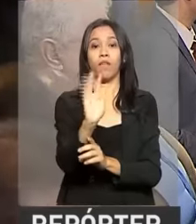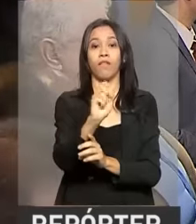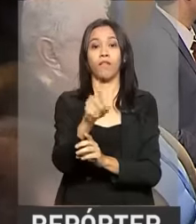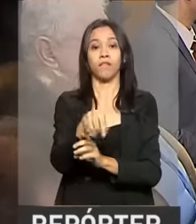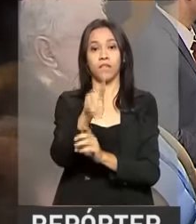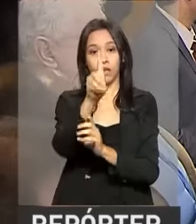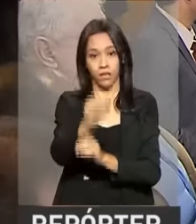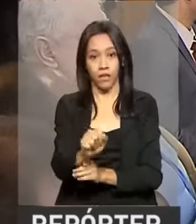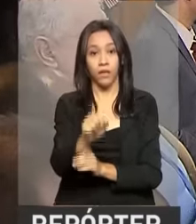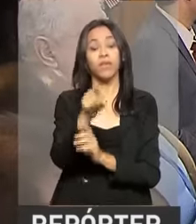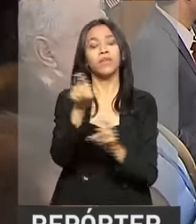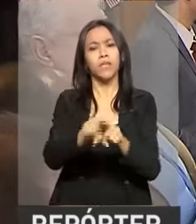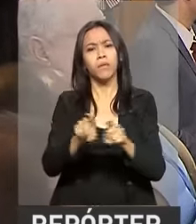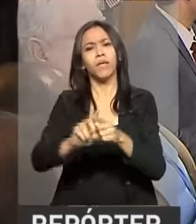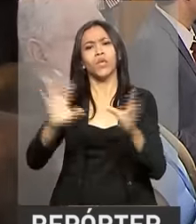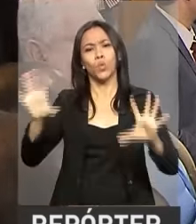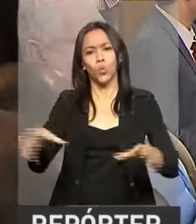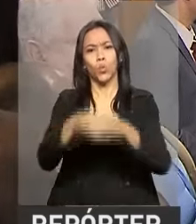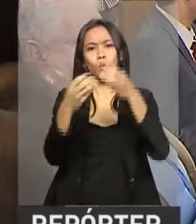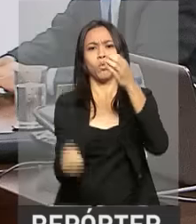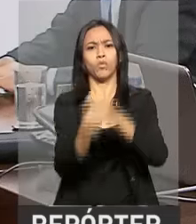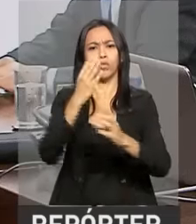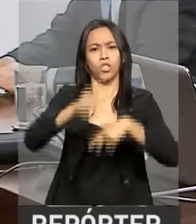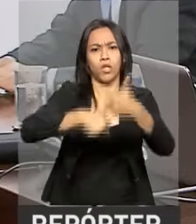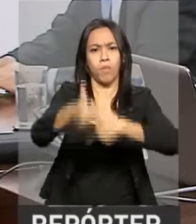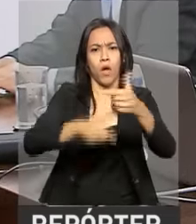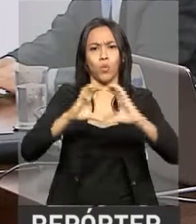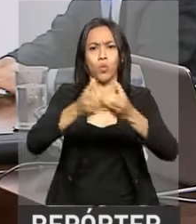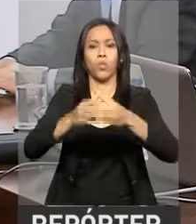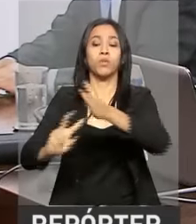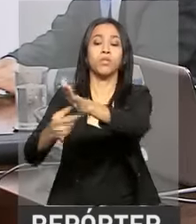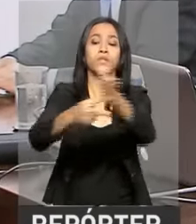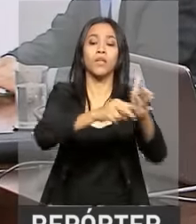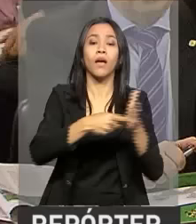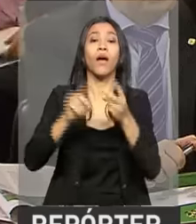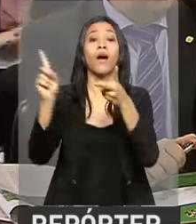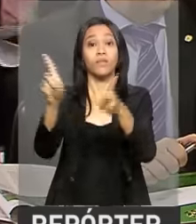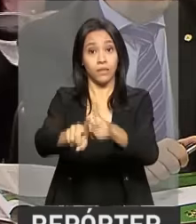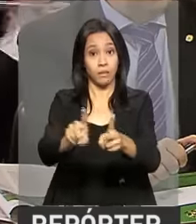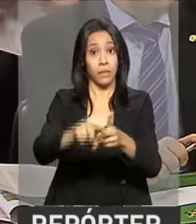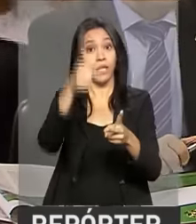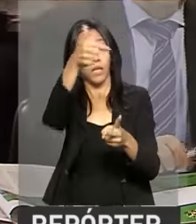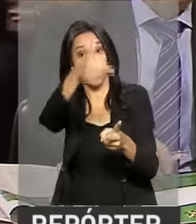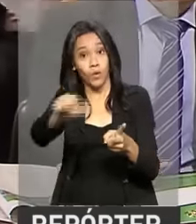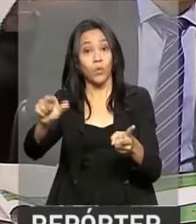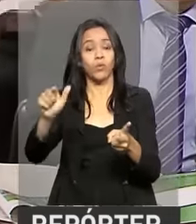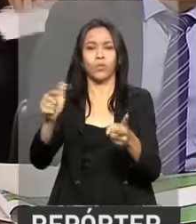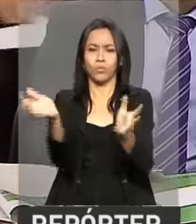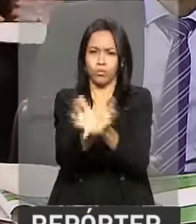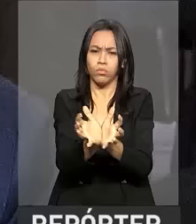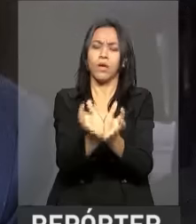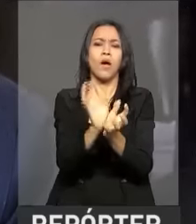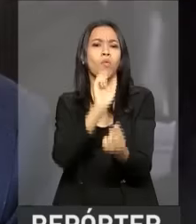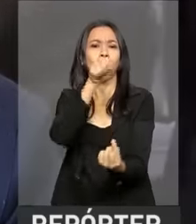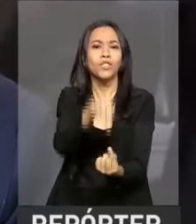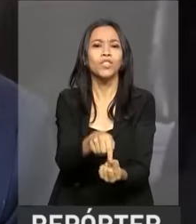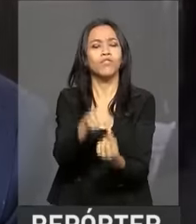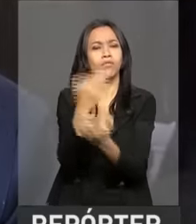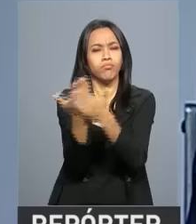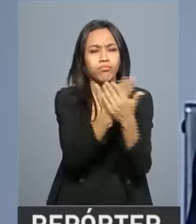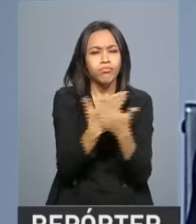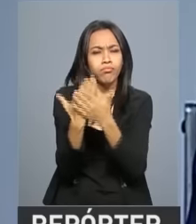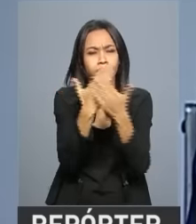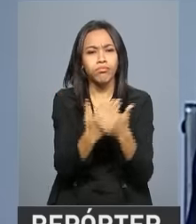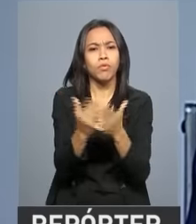governo de centrais sindicais e parlamentares para definir uma proposta de reforma do sistema Previdenciário em 30